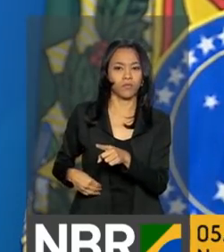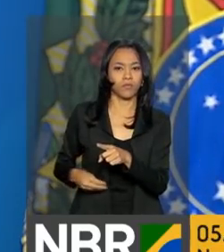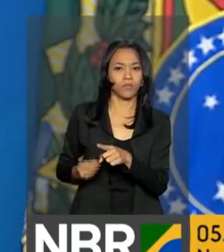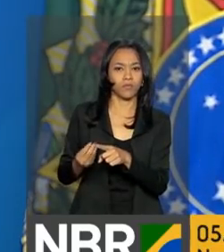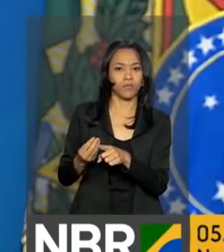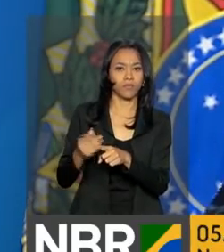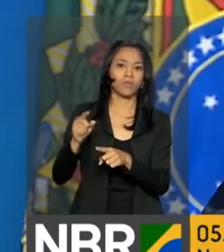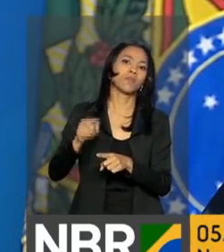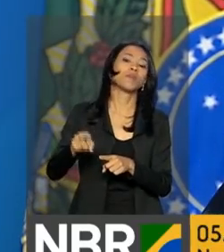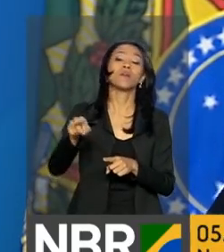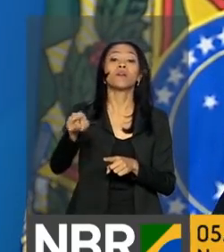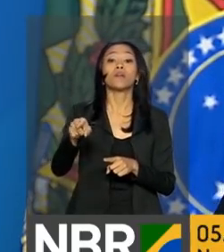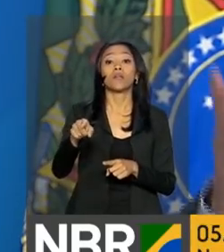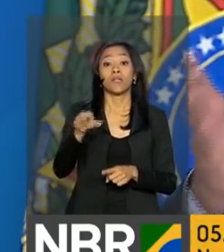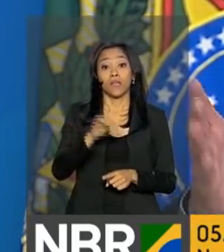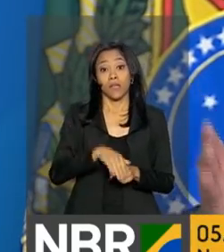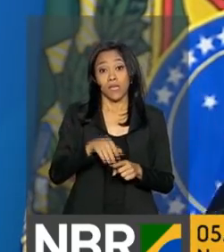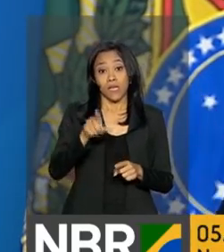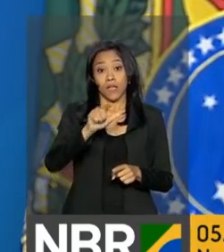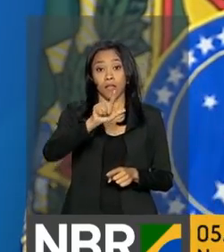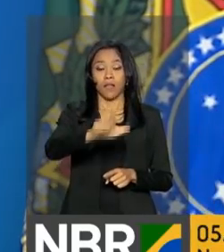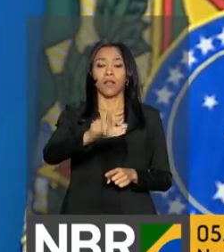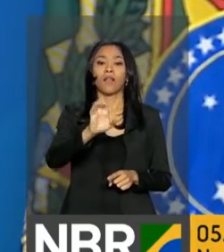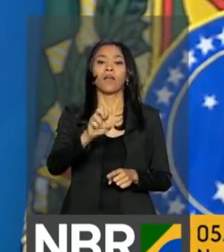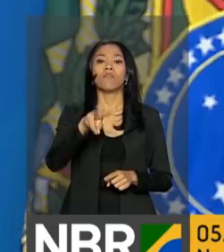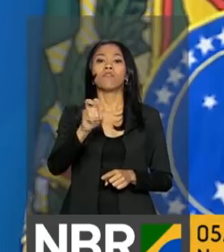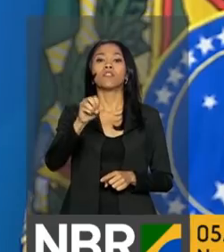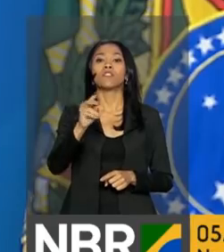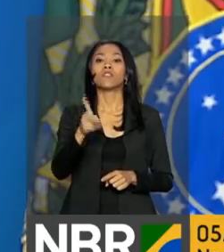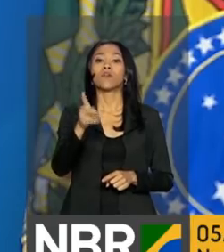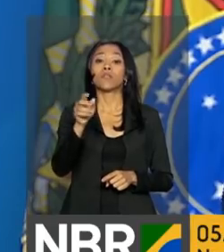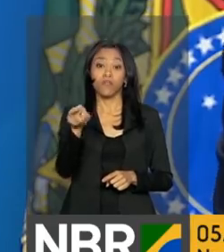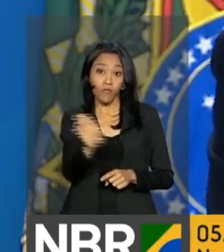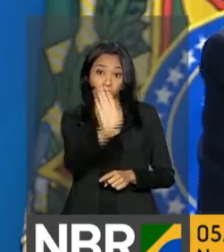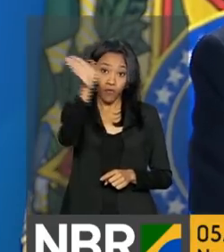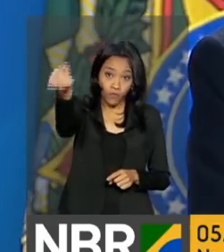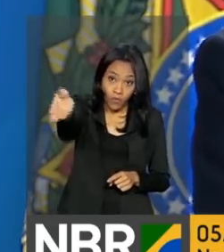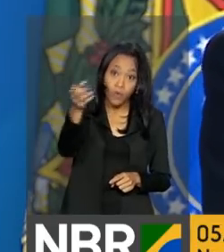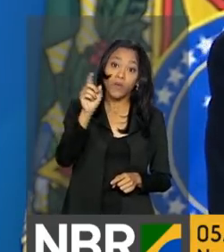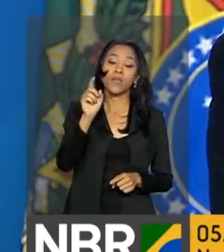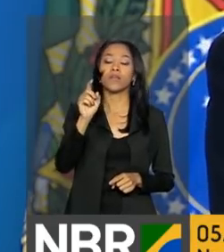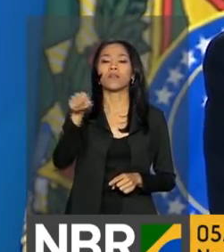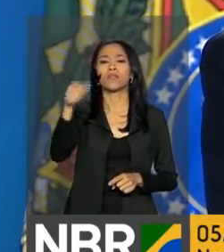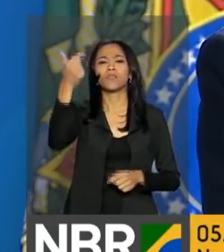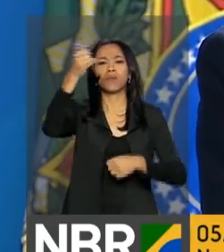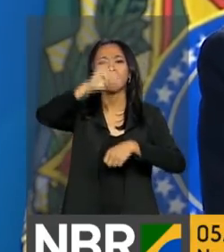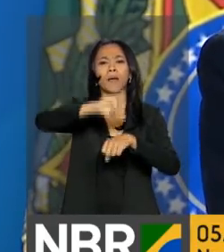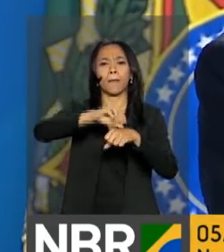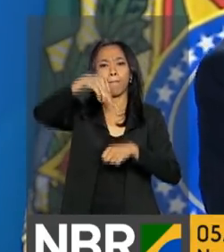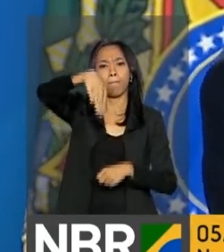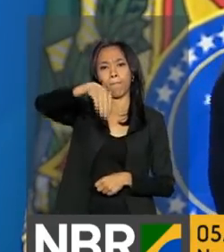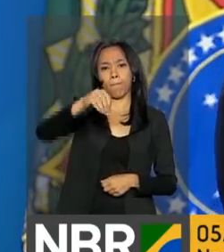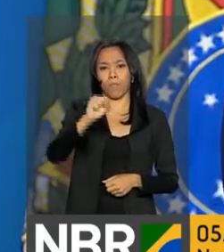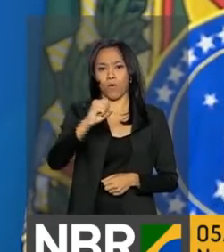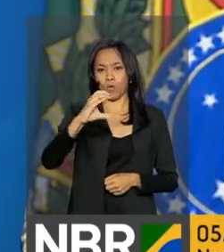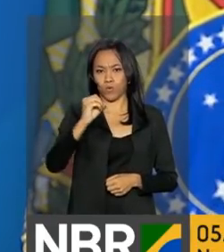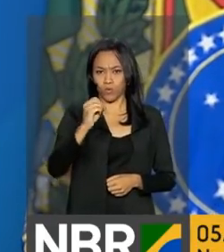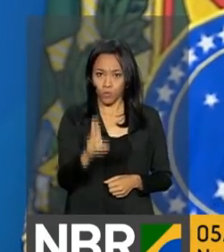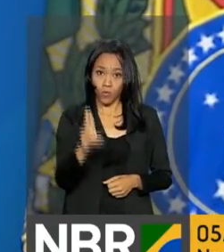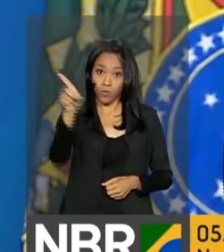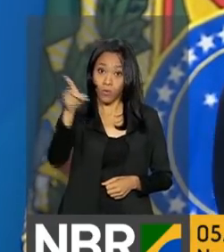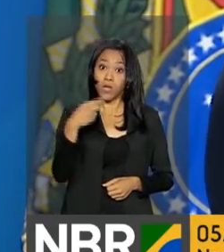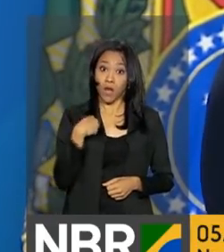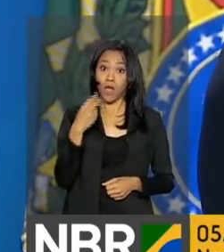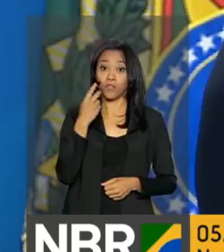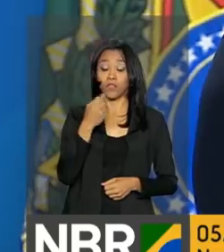lewandowski esteve em moscou lá eu estava e nós fomos juntos visitar a corte eleitoral da